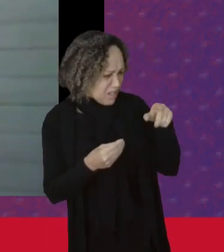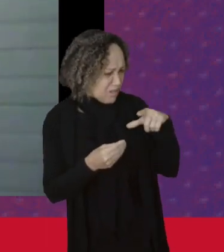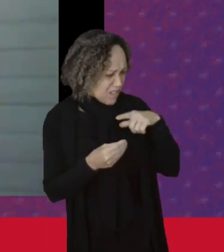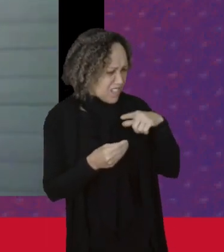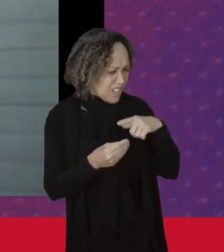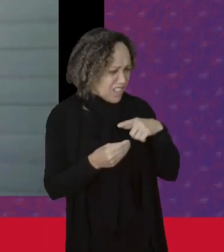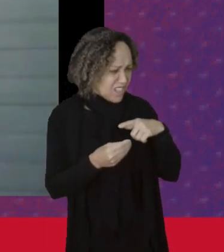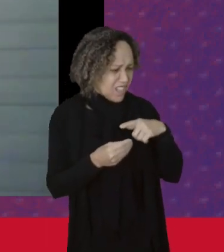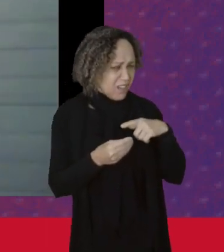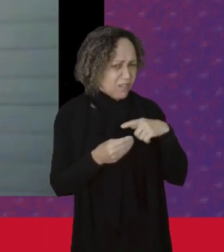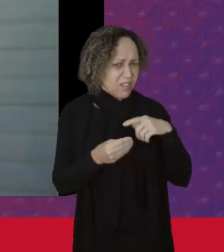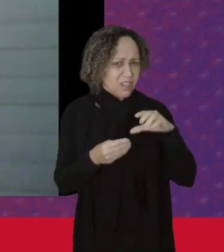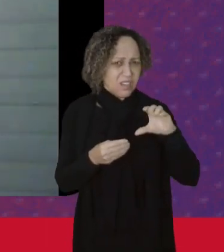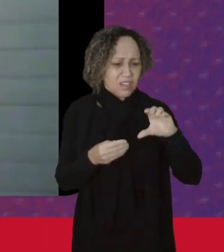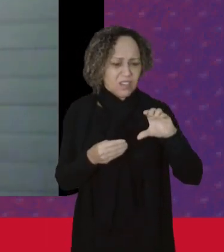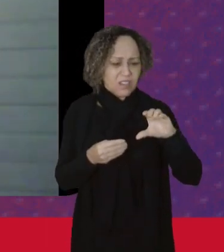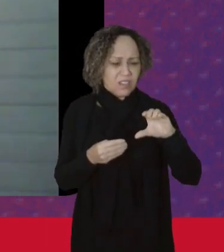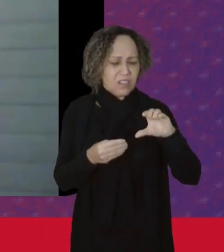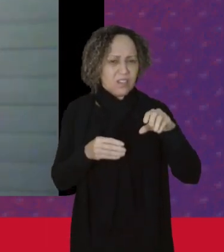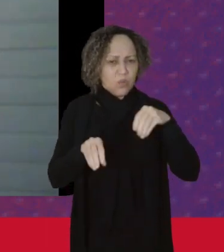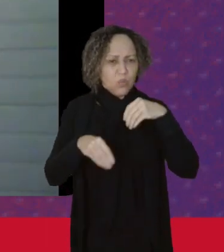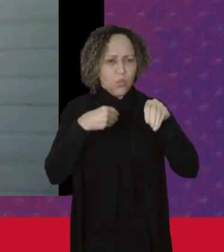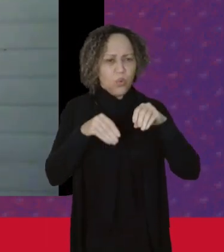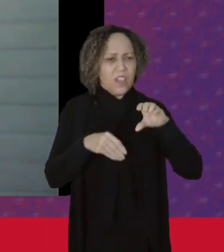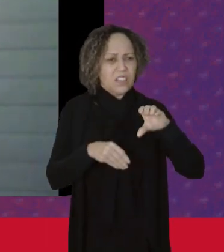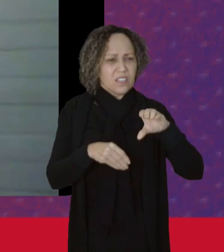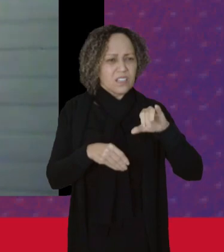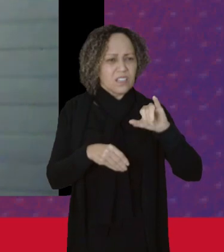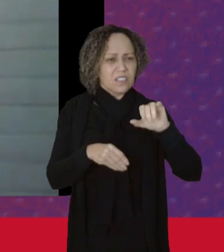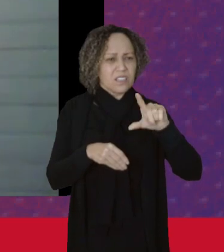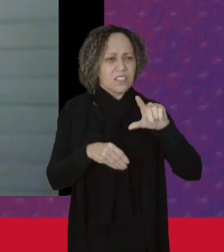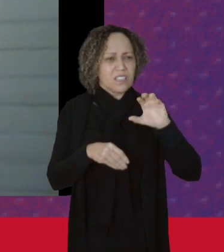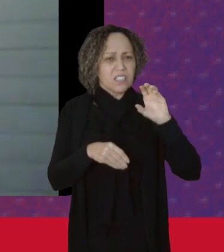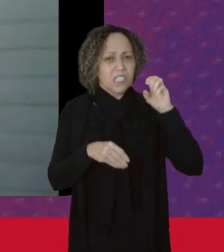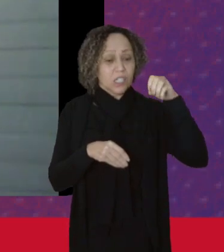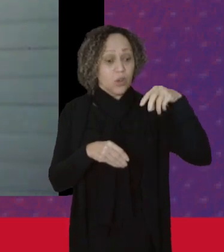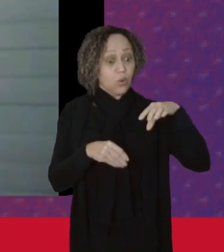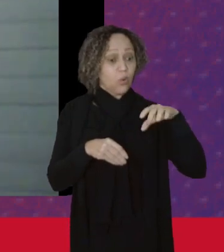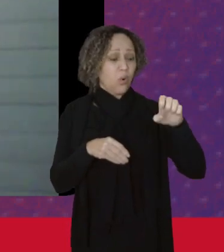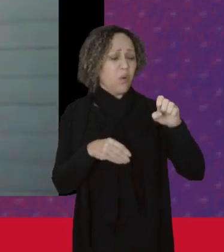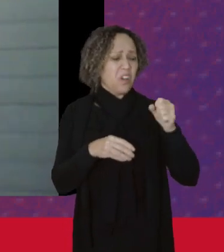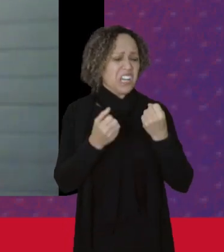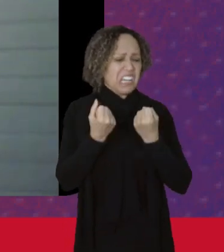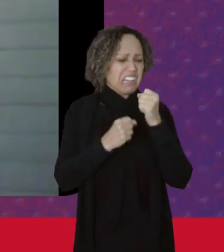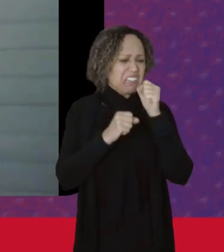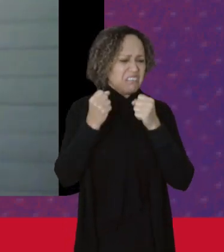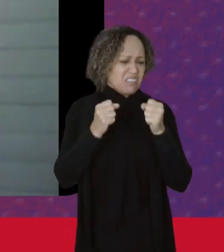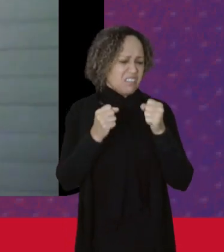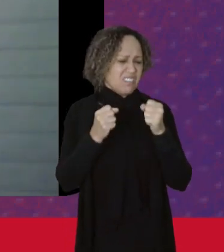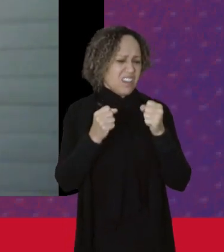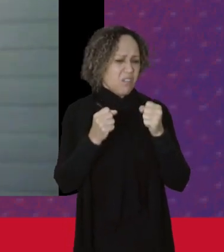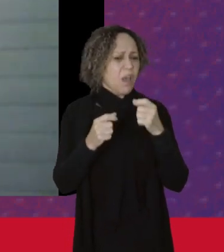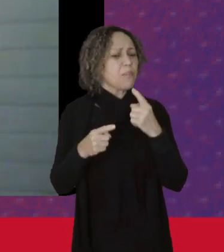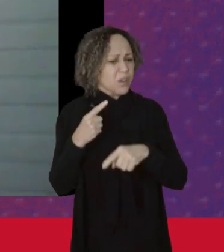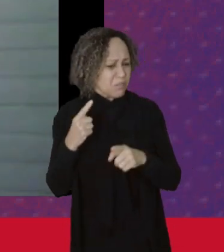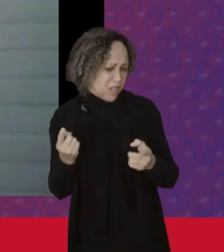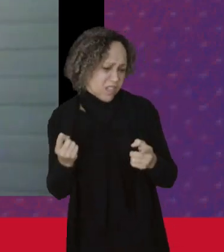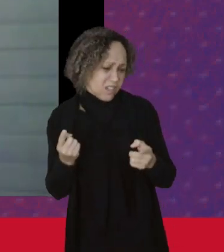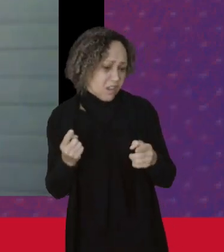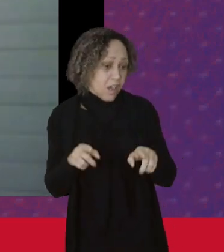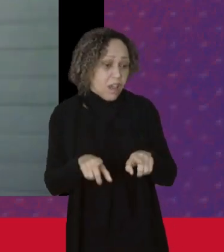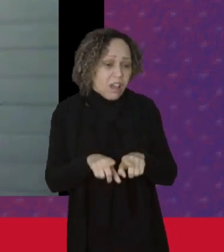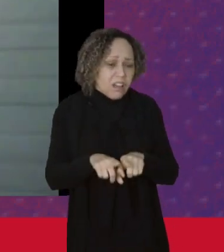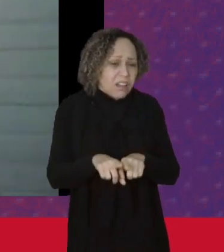industrial. Ah, mas o silicone industrial é proibido. Sim, mas para muitas é a única alternativa